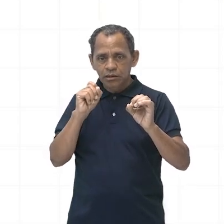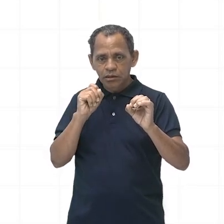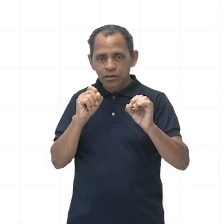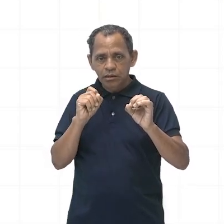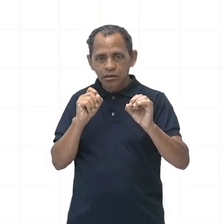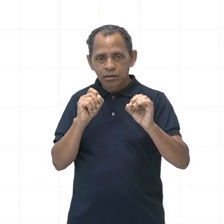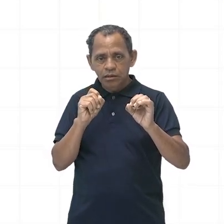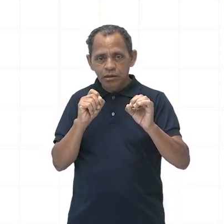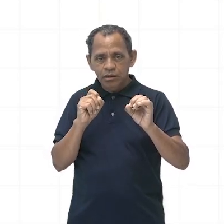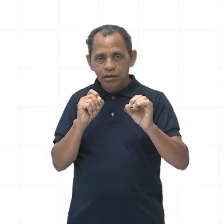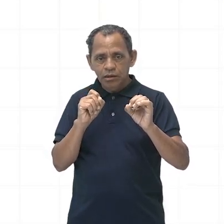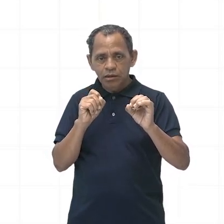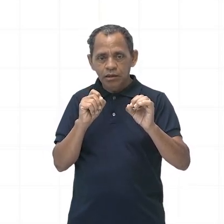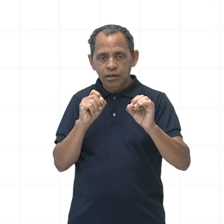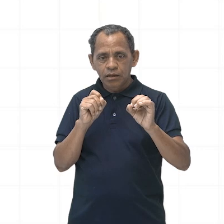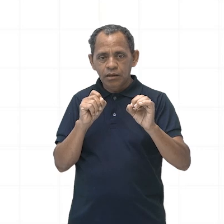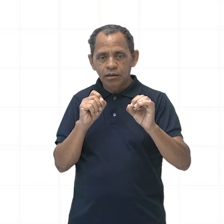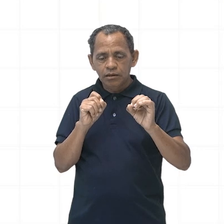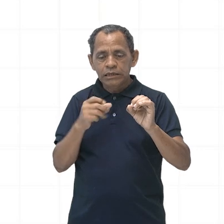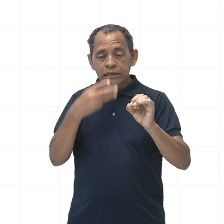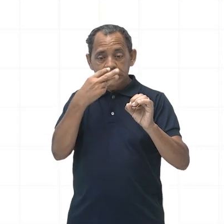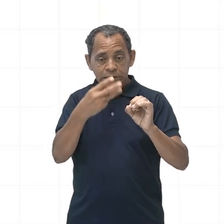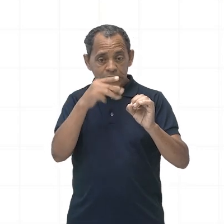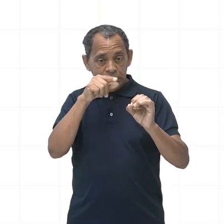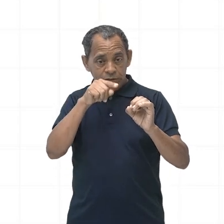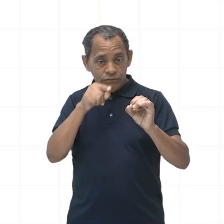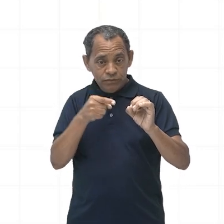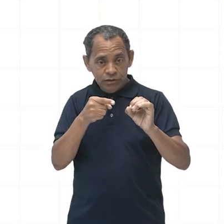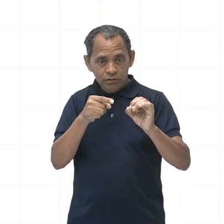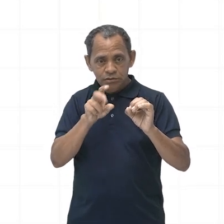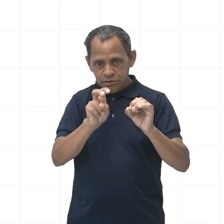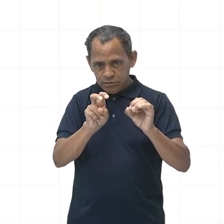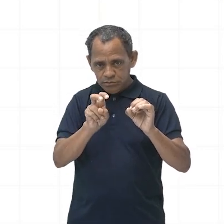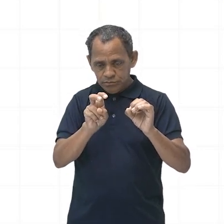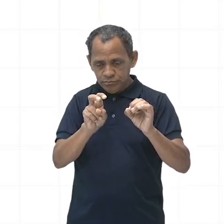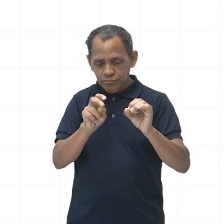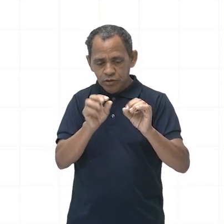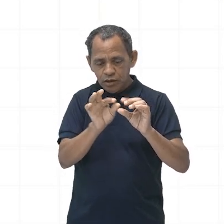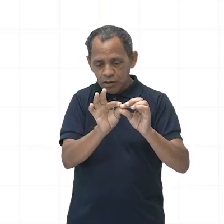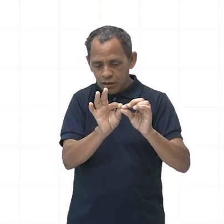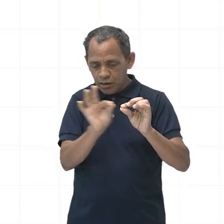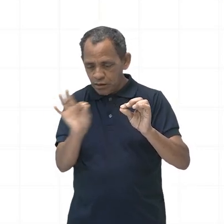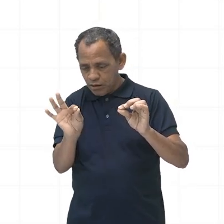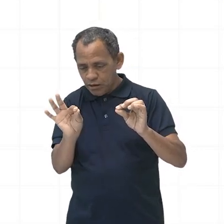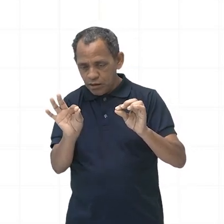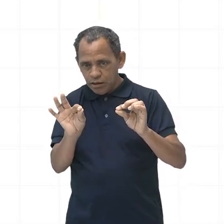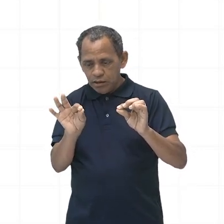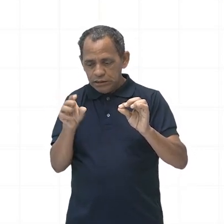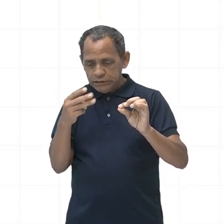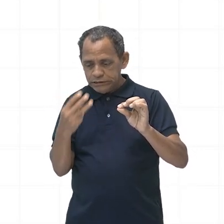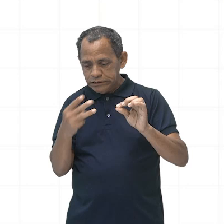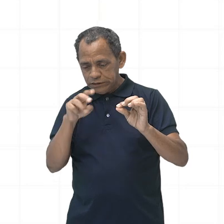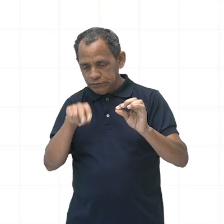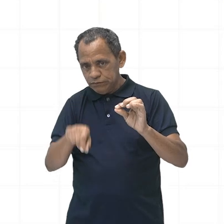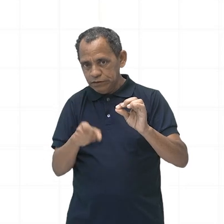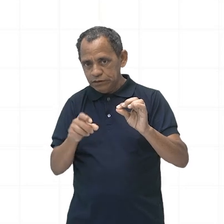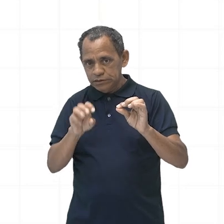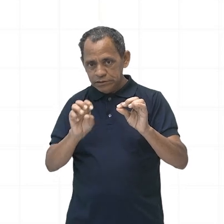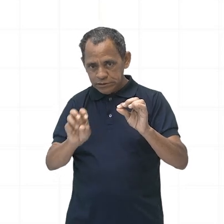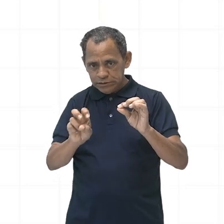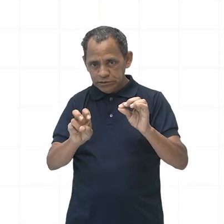ele vai estar a primeira distância. A distância é de 3,5. Então, vai estar aqui